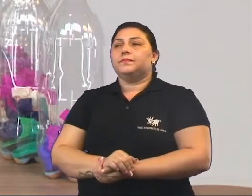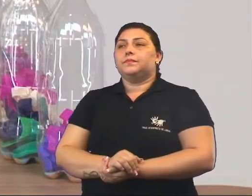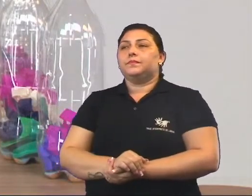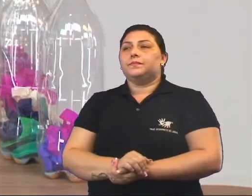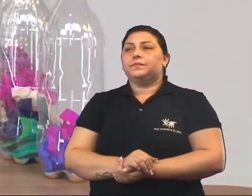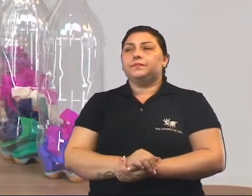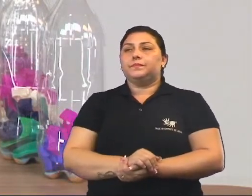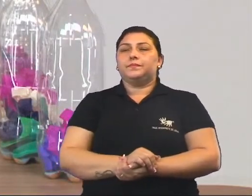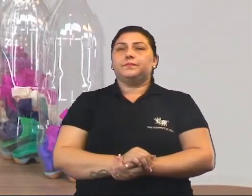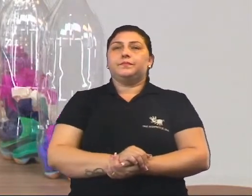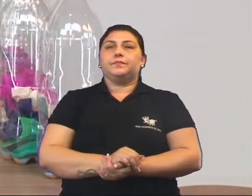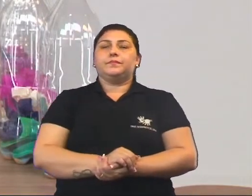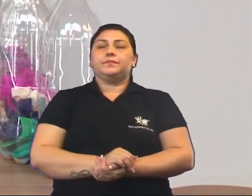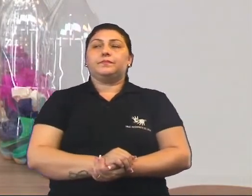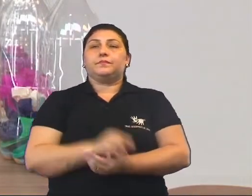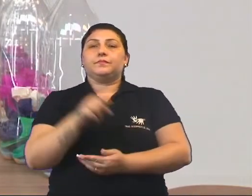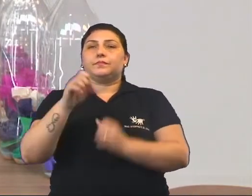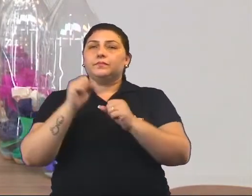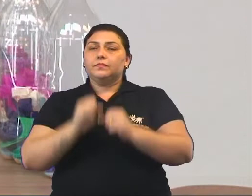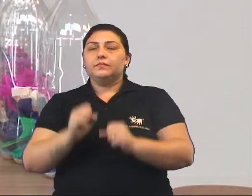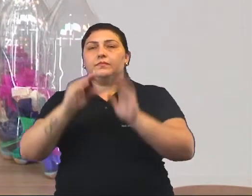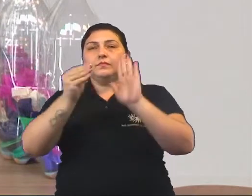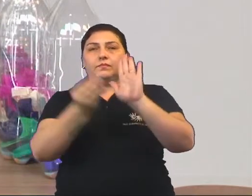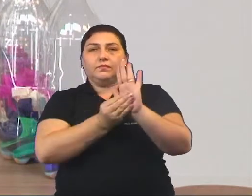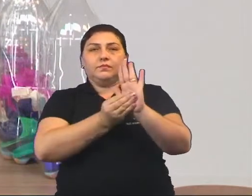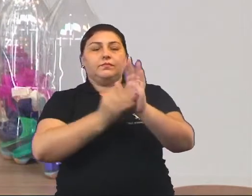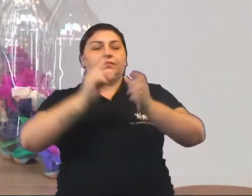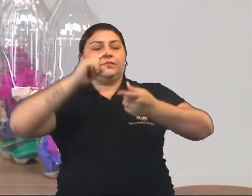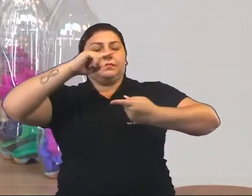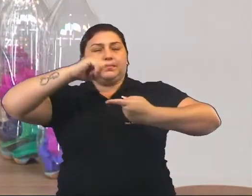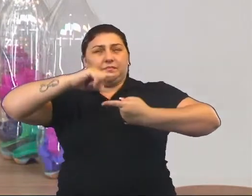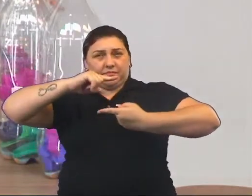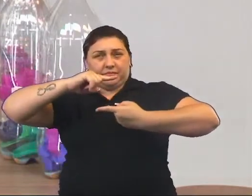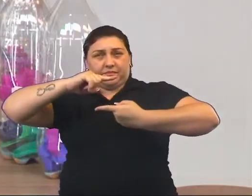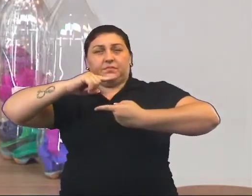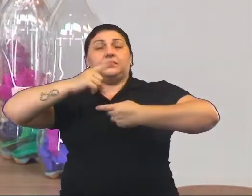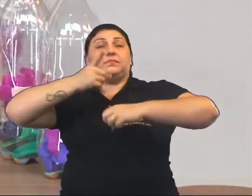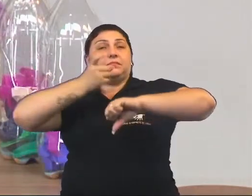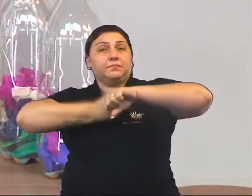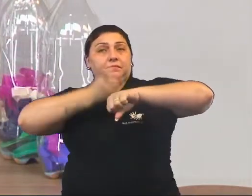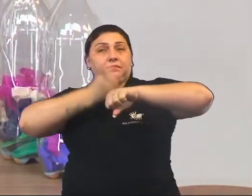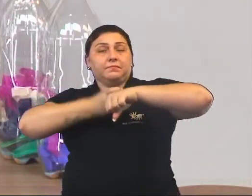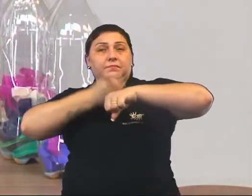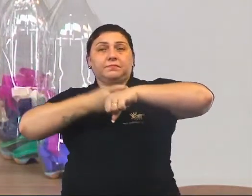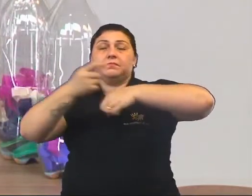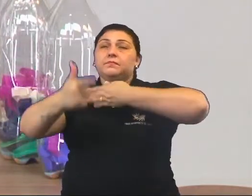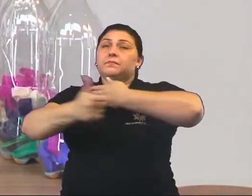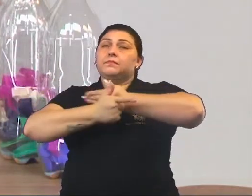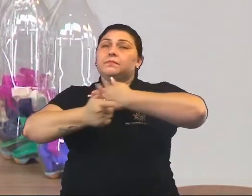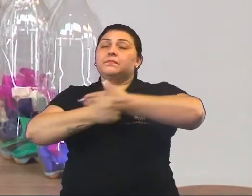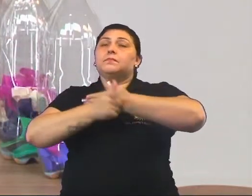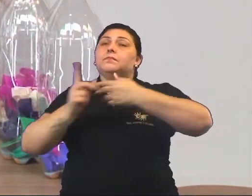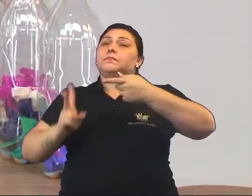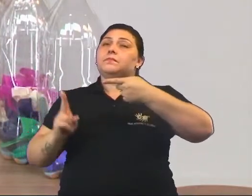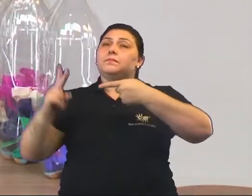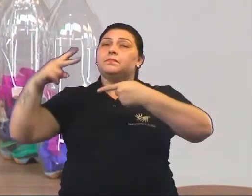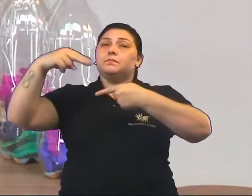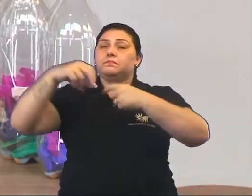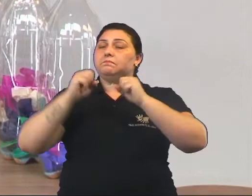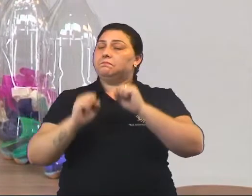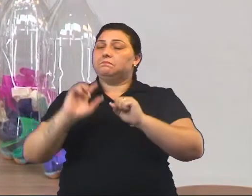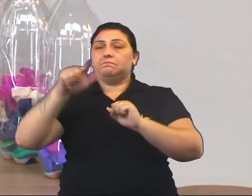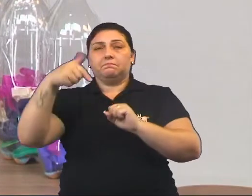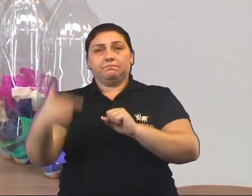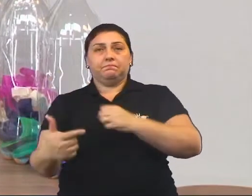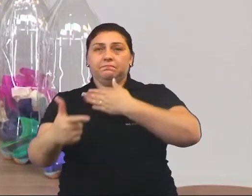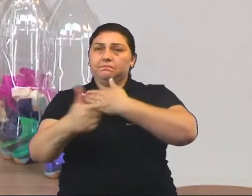5. Você pode pegar um pedaço de cartolina ou mesmo, crianças, vocês podem pegar um